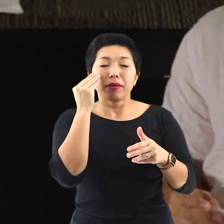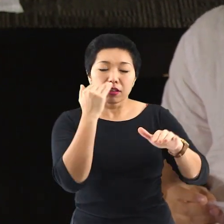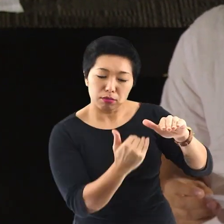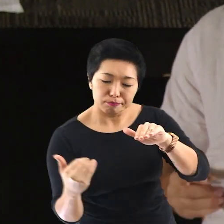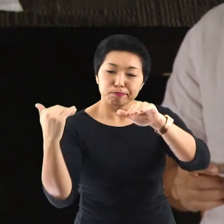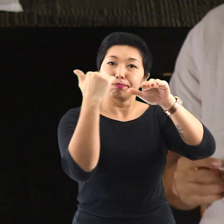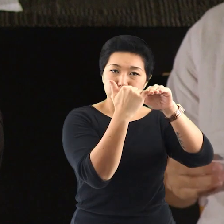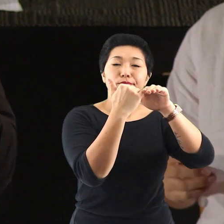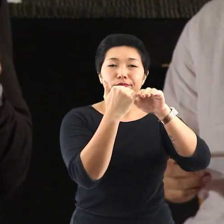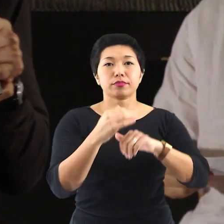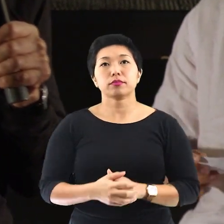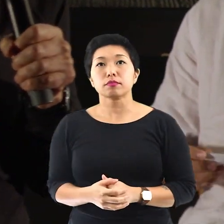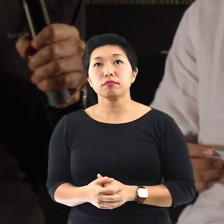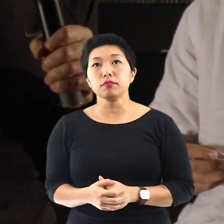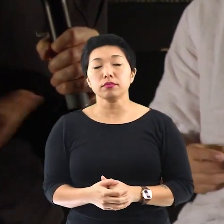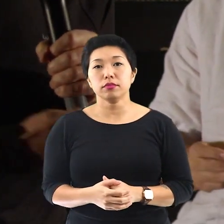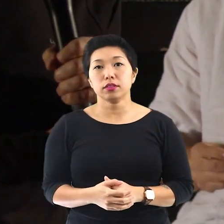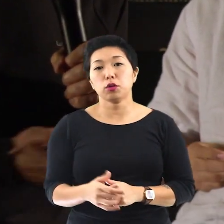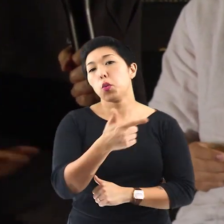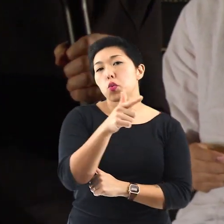o grau de justiça. Outros são